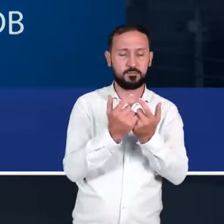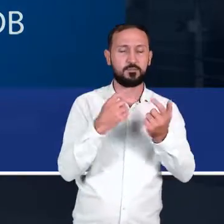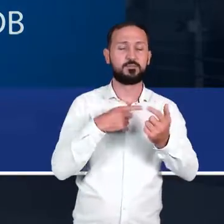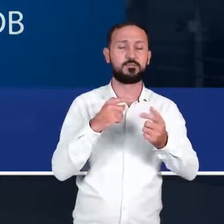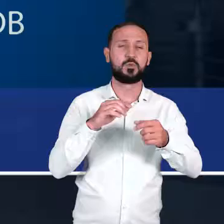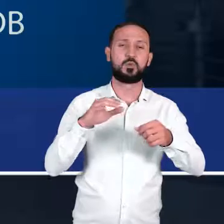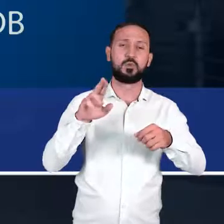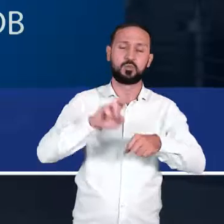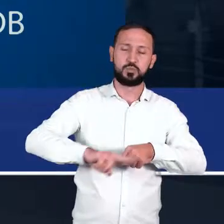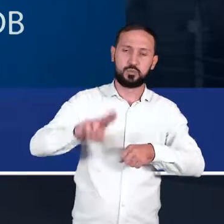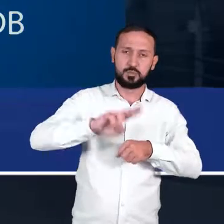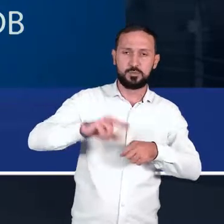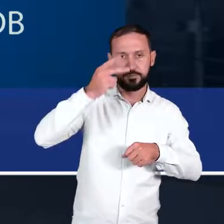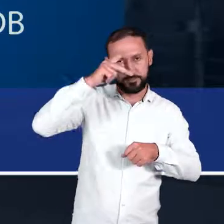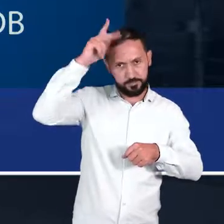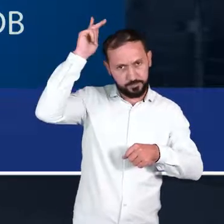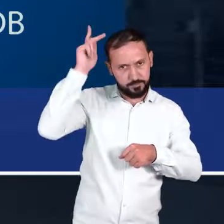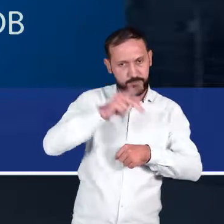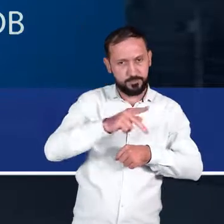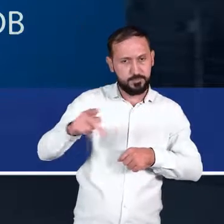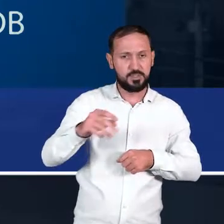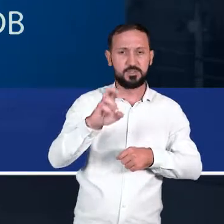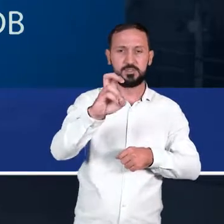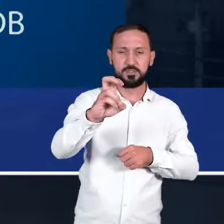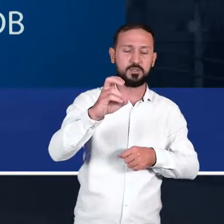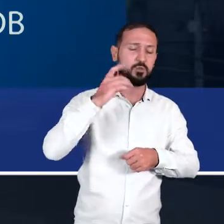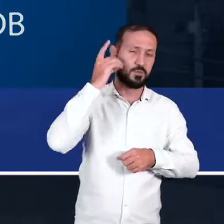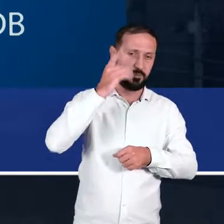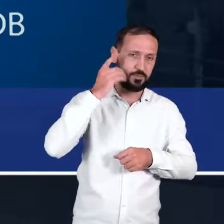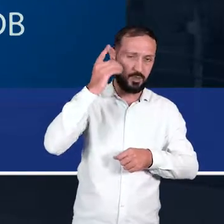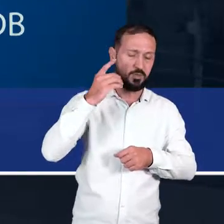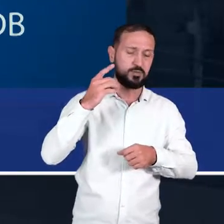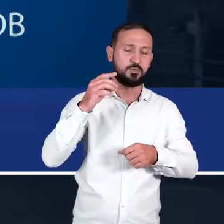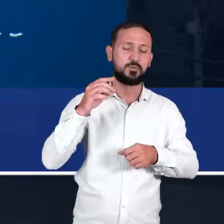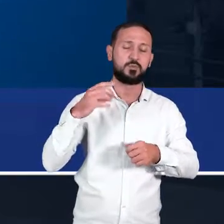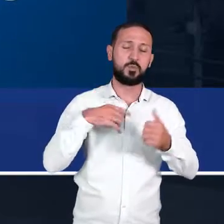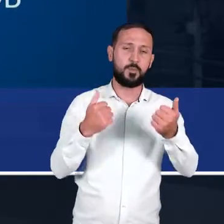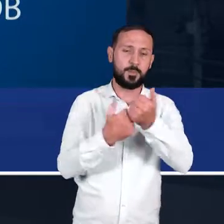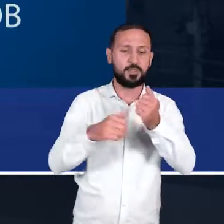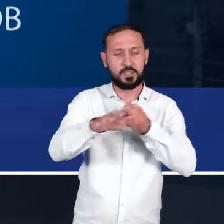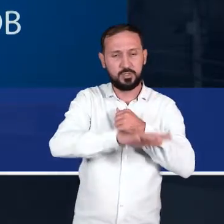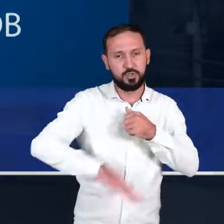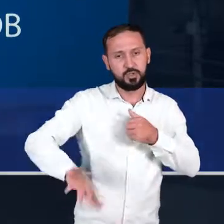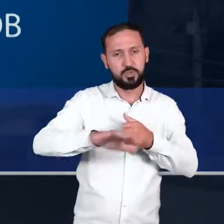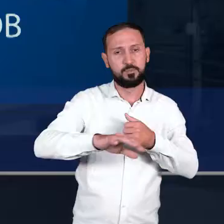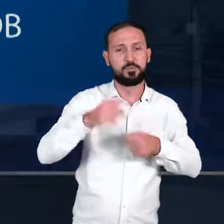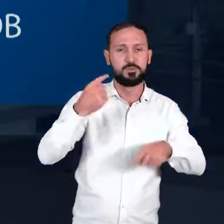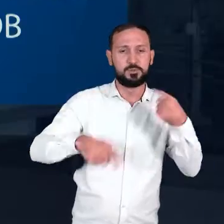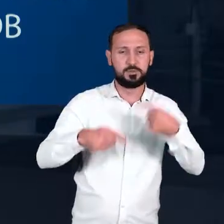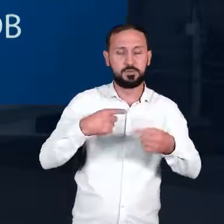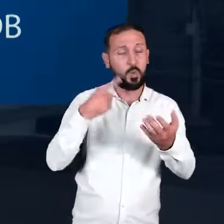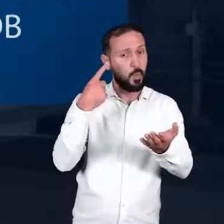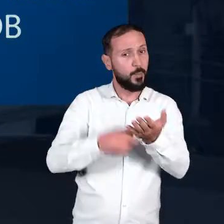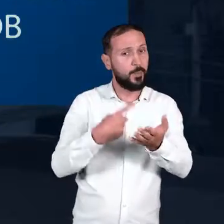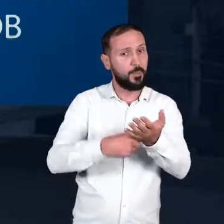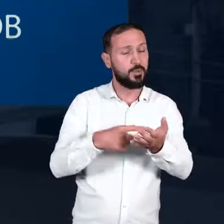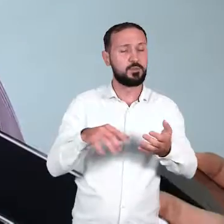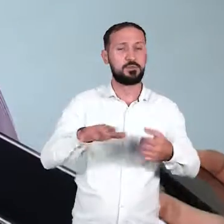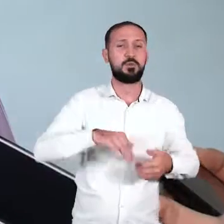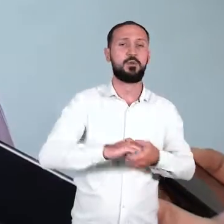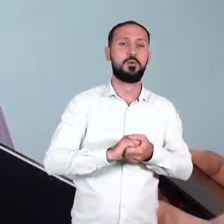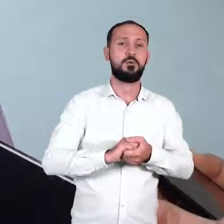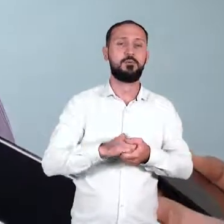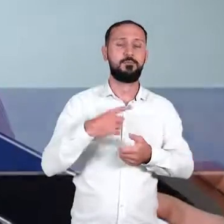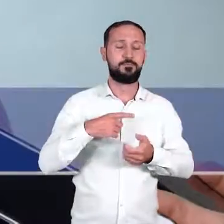por meio do presidente Paulo Correia e mais 5 deputados estaduais com bases na região do Bolsão, está comprometida com a causa.